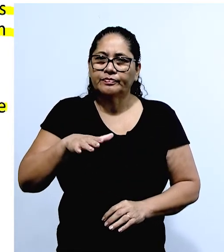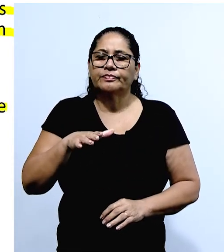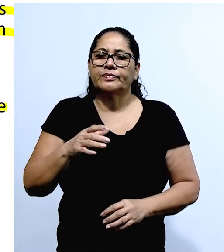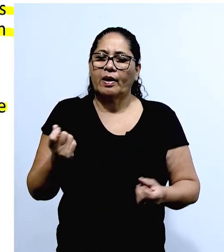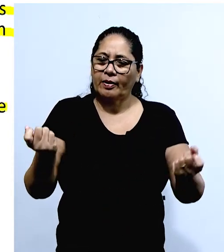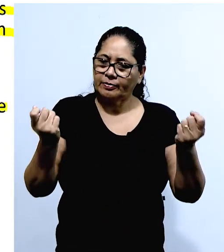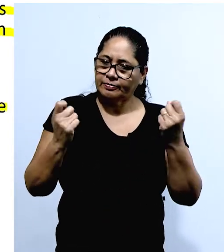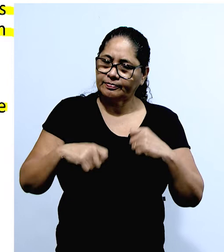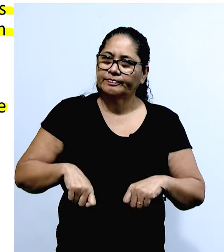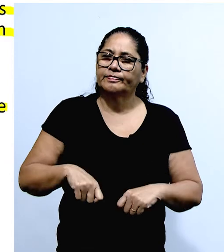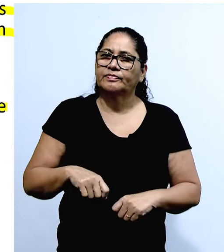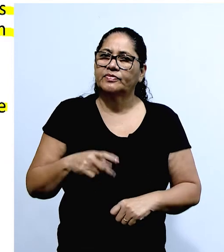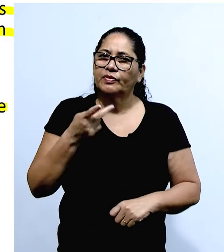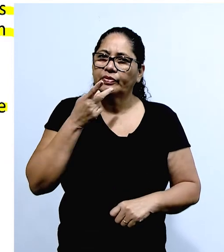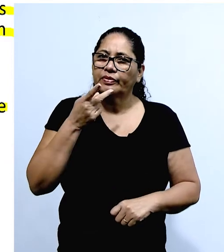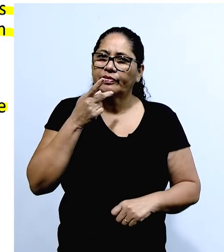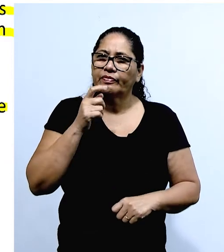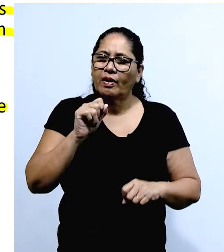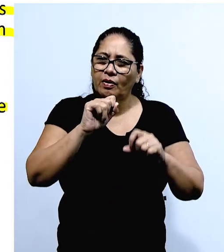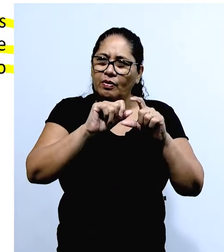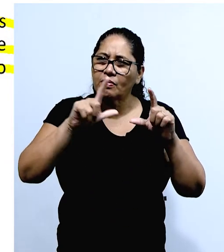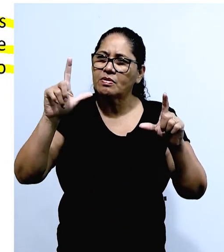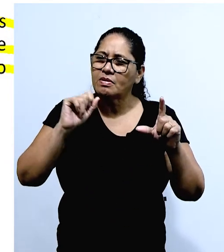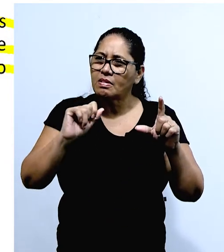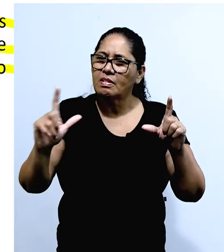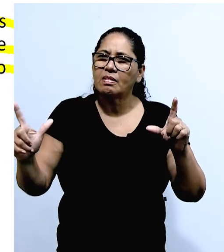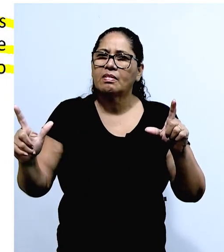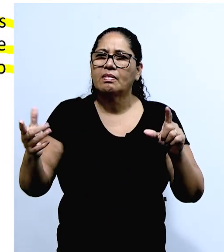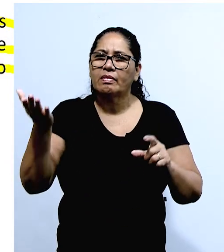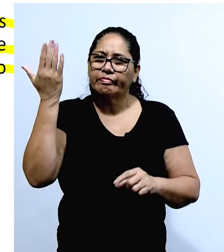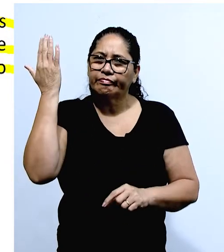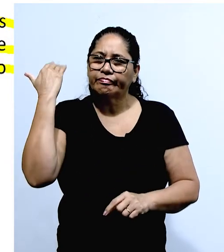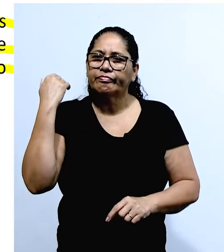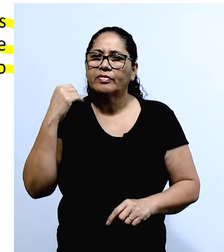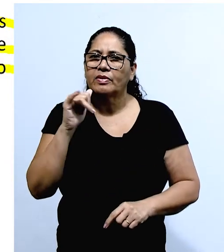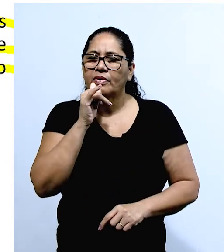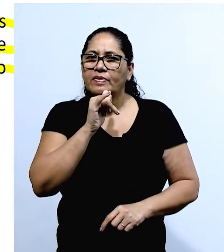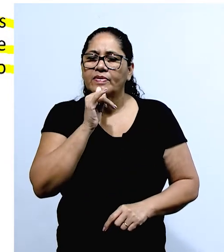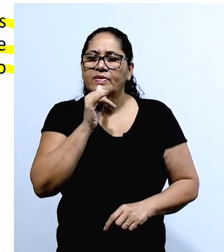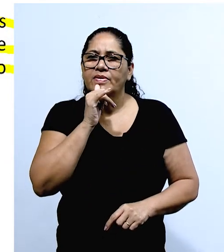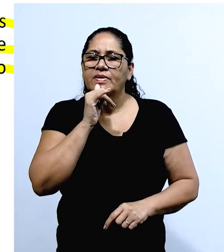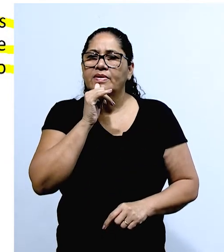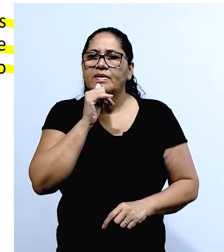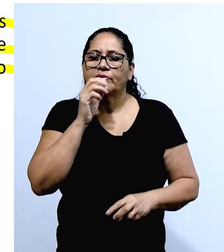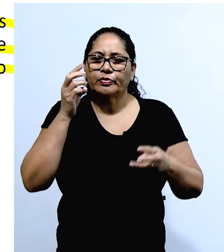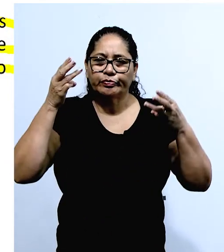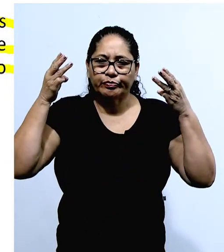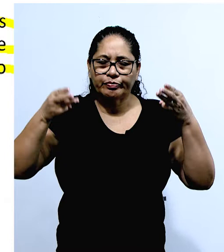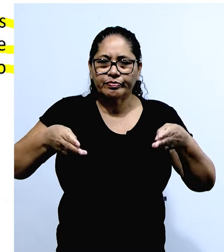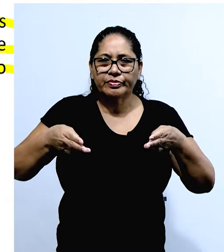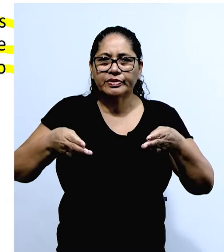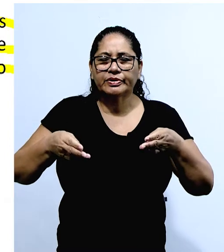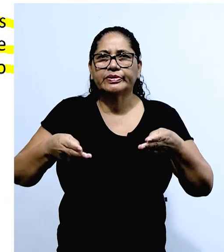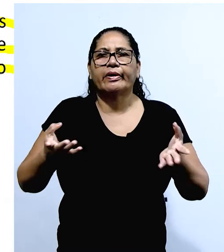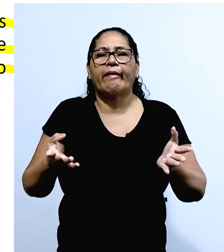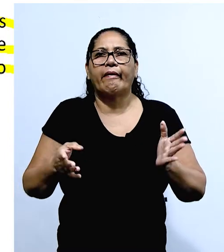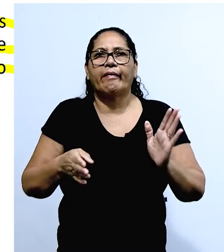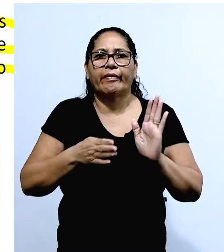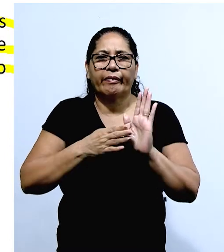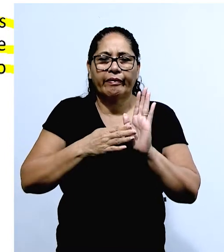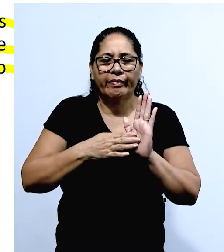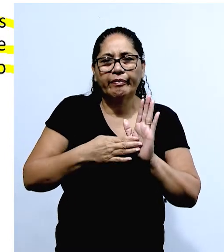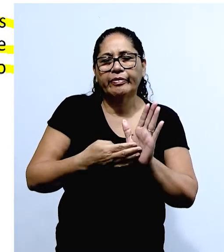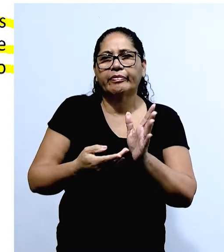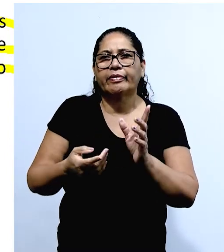de competência. Então, foi aquilo que a gente falou nos slides anteriores, olha só, do exemplo de uma missão, né? Para a gente identificar qual que é